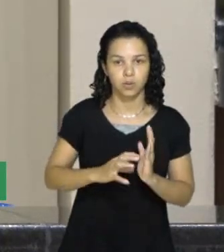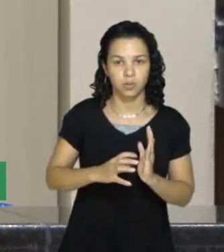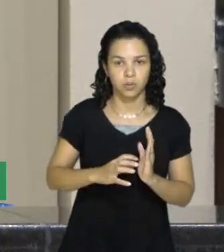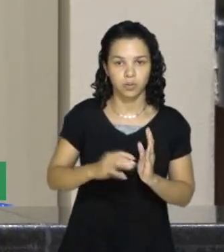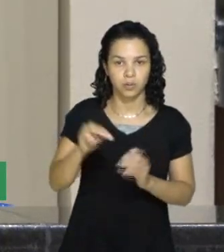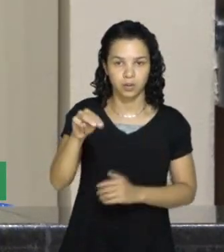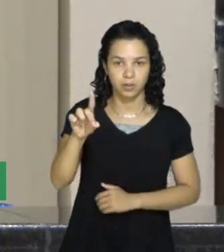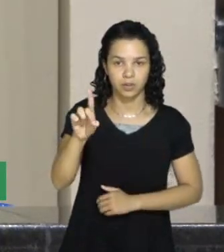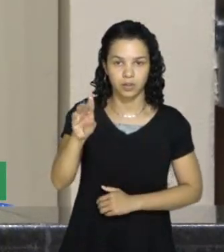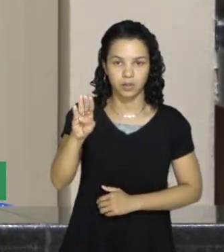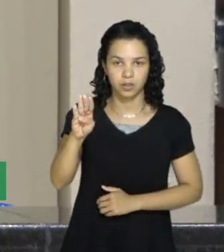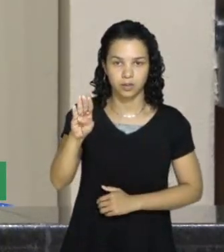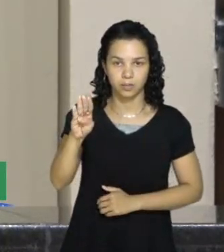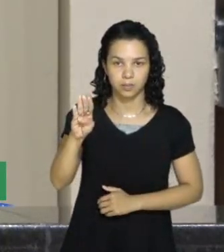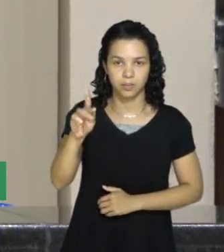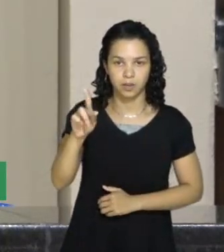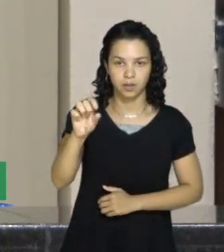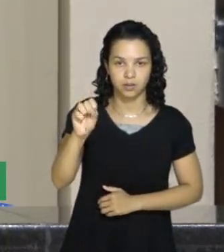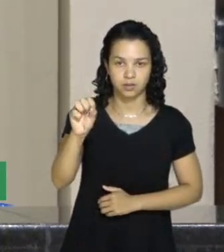MDB-PSTB.